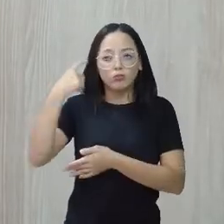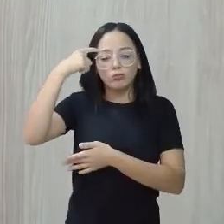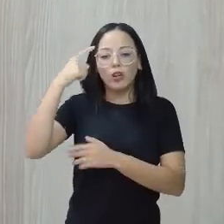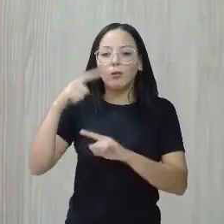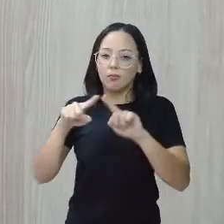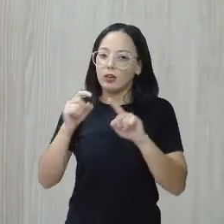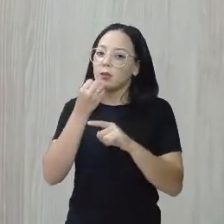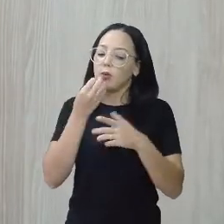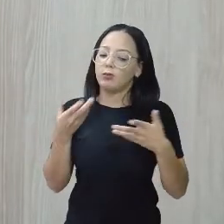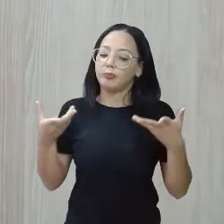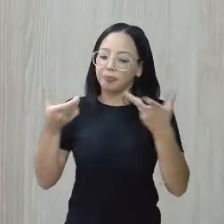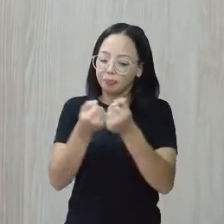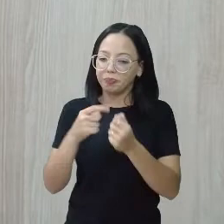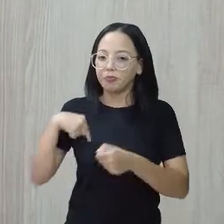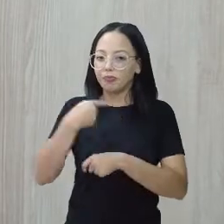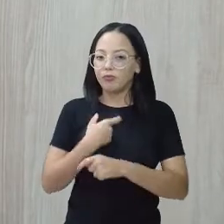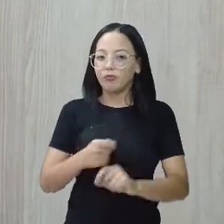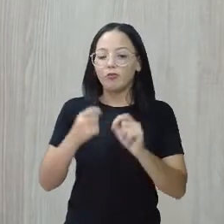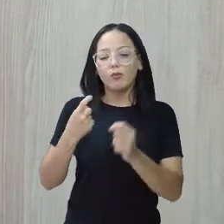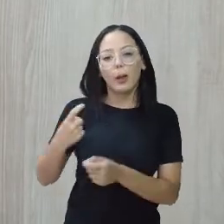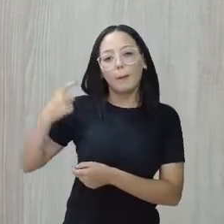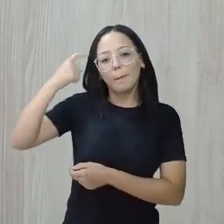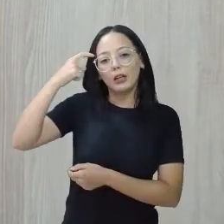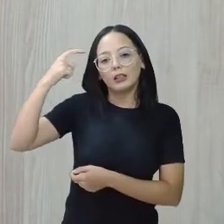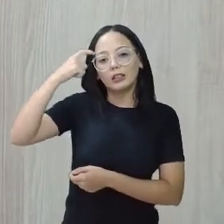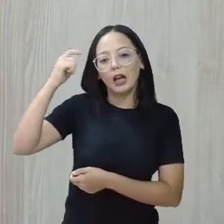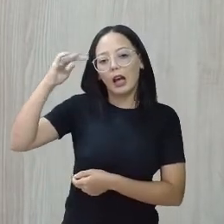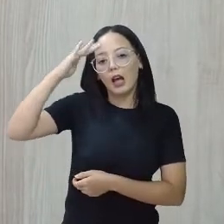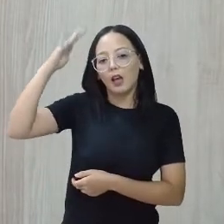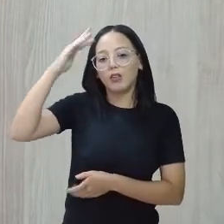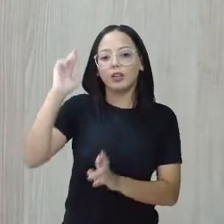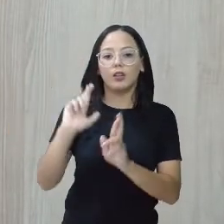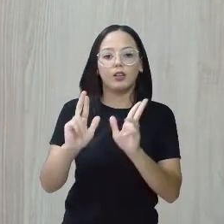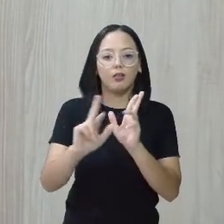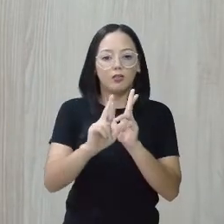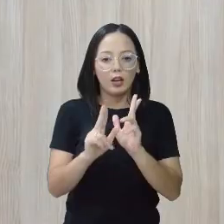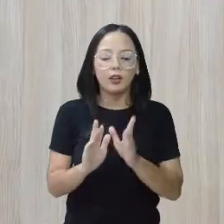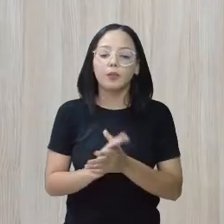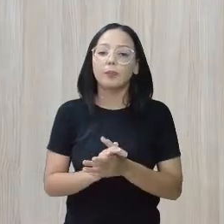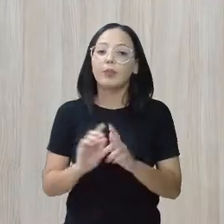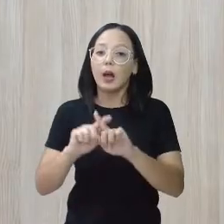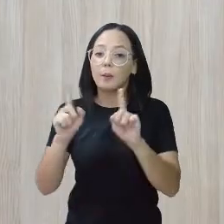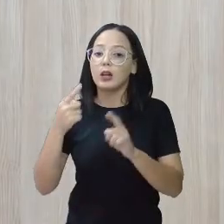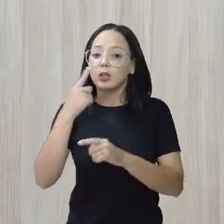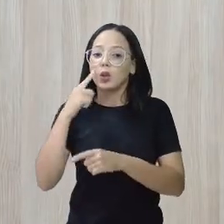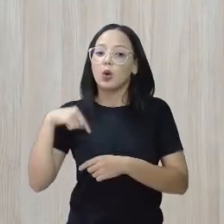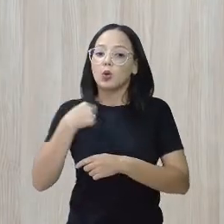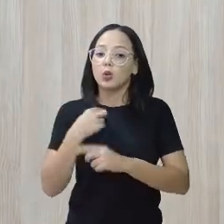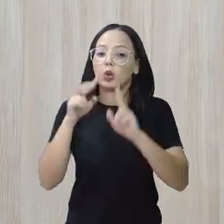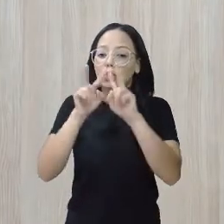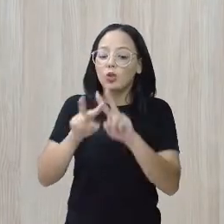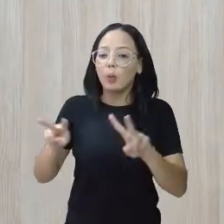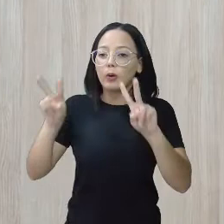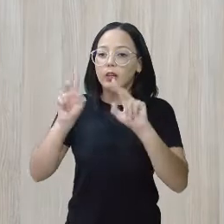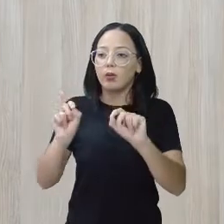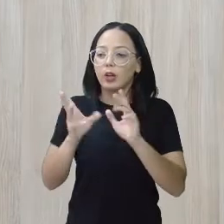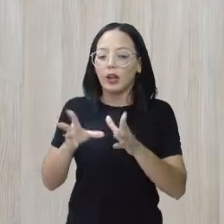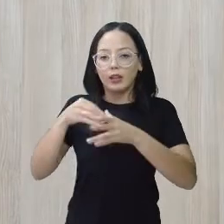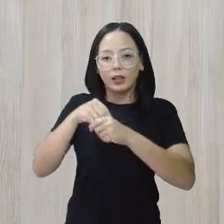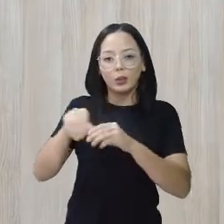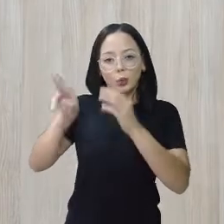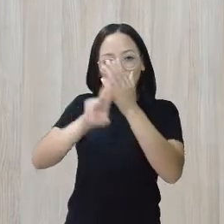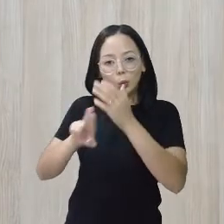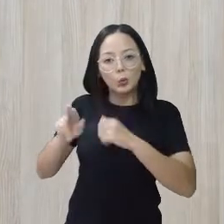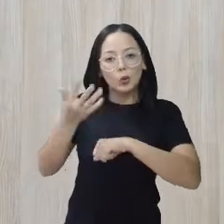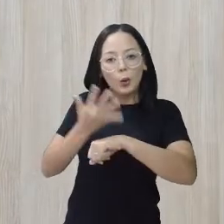massa poder pensar dessa forma, né? Diferente. E aí, quando a gente observa que na aplicação